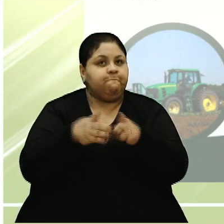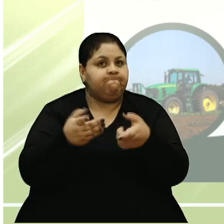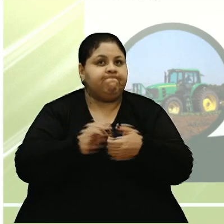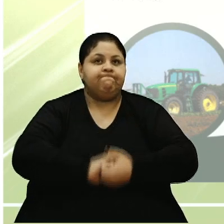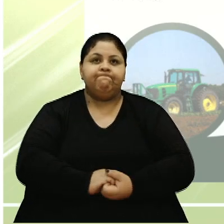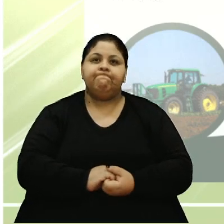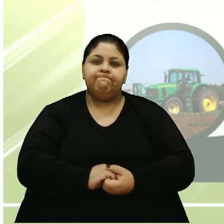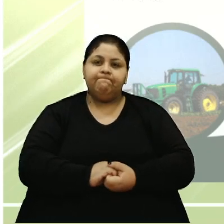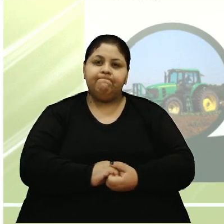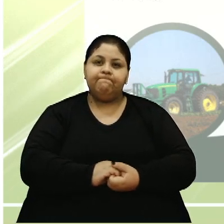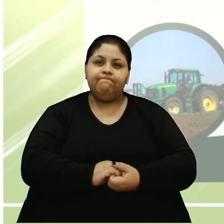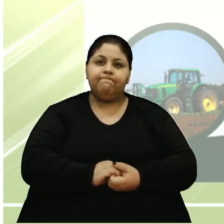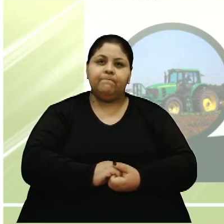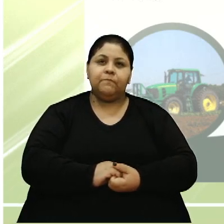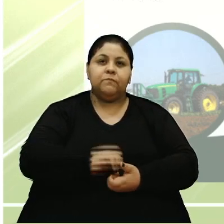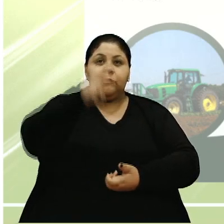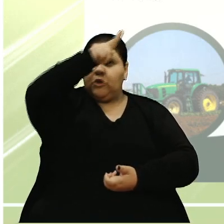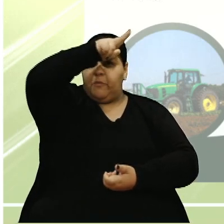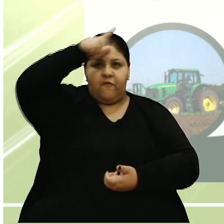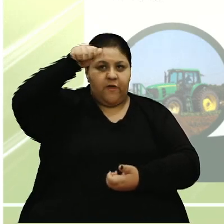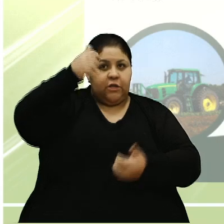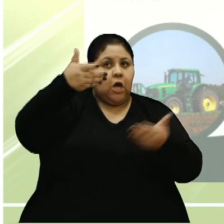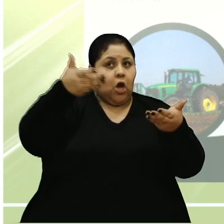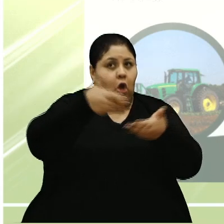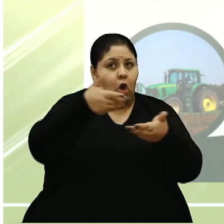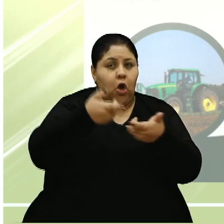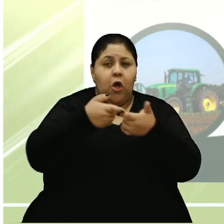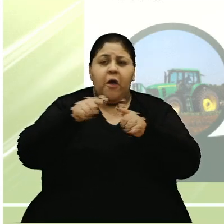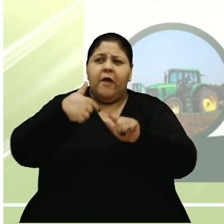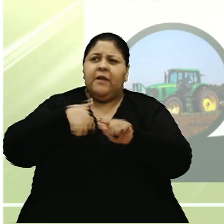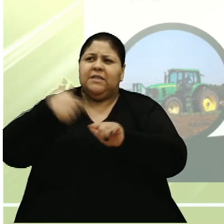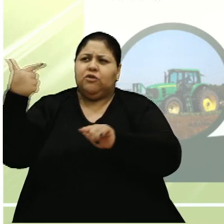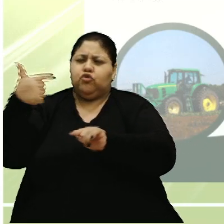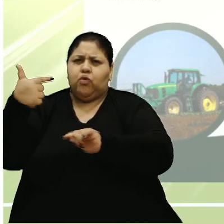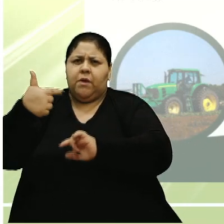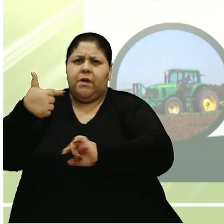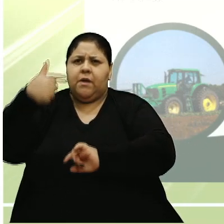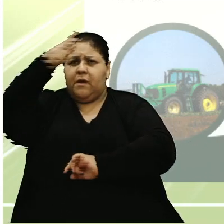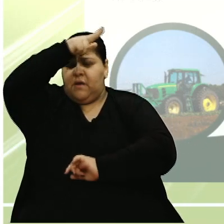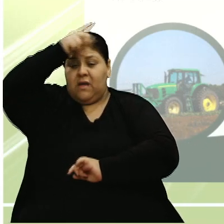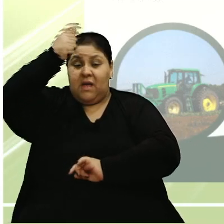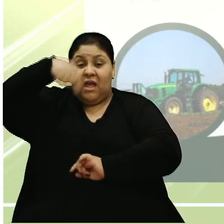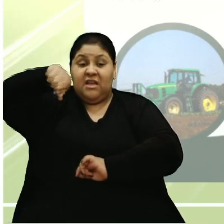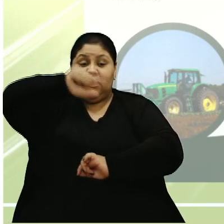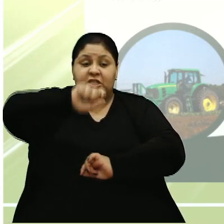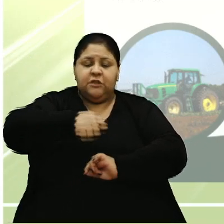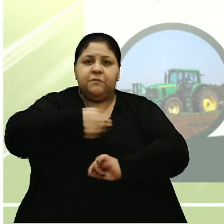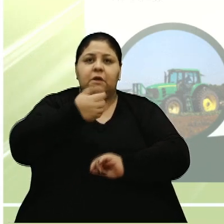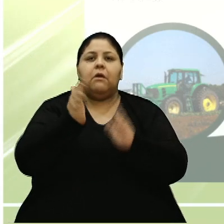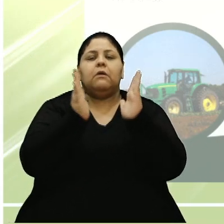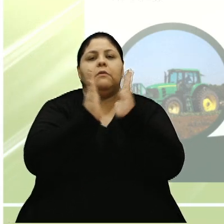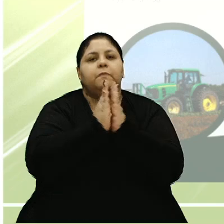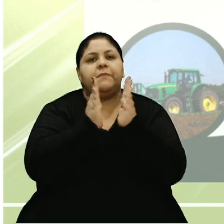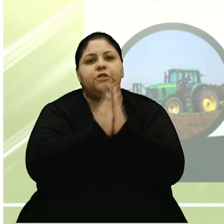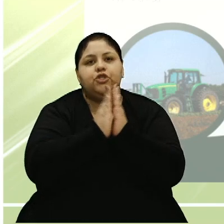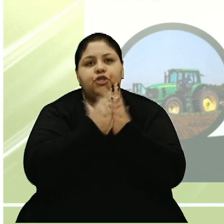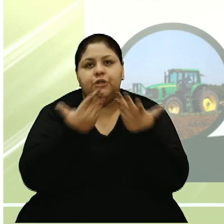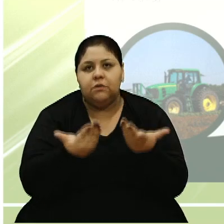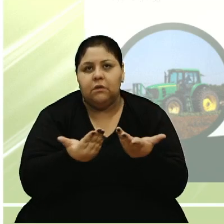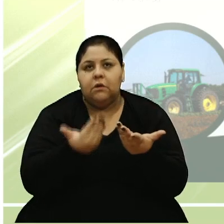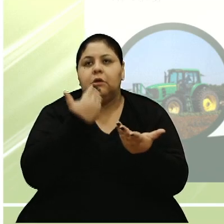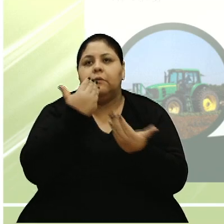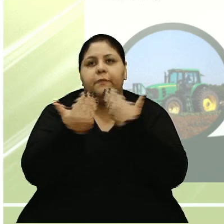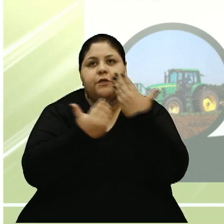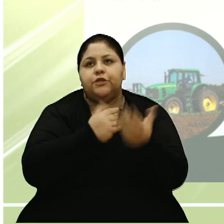Não é do prefeito atual, mas desde que eu era subprefeita, a gente precisava implorar quase para que